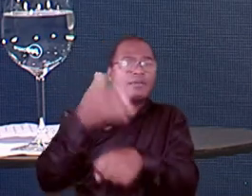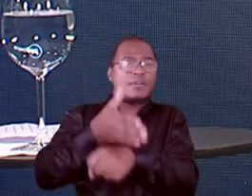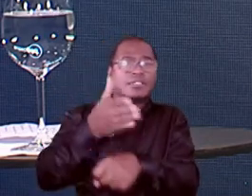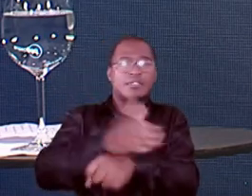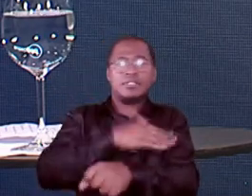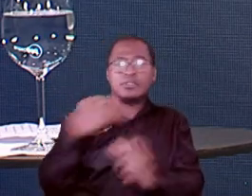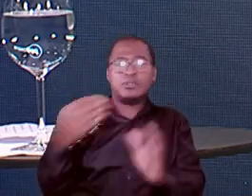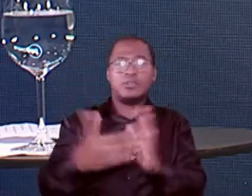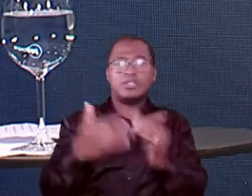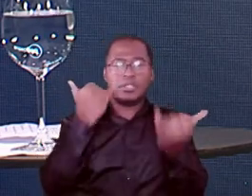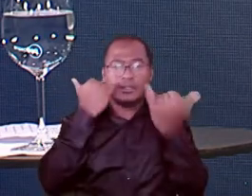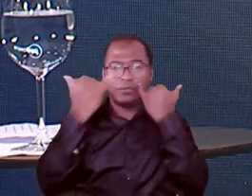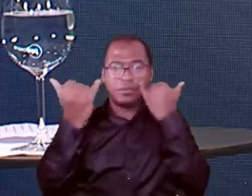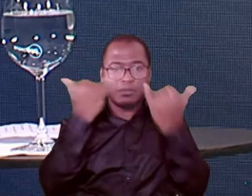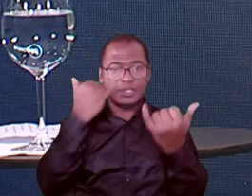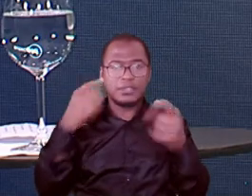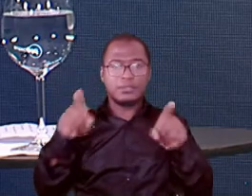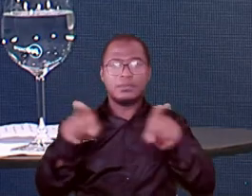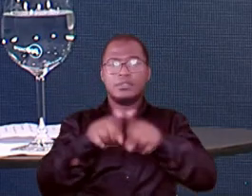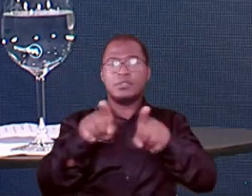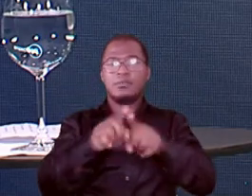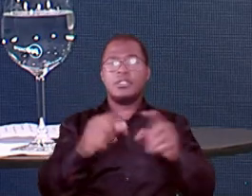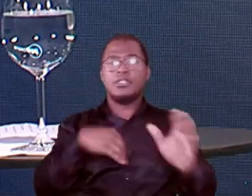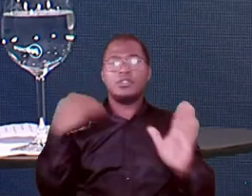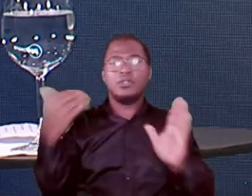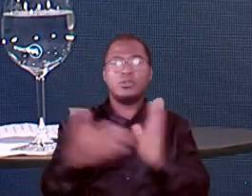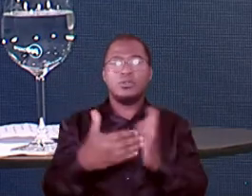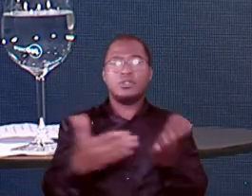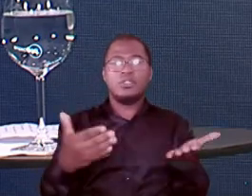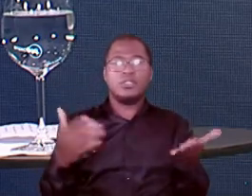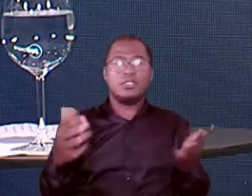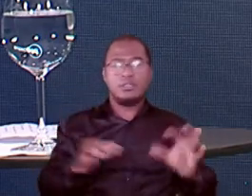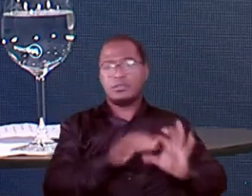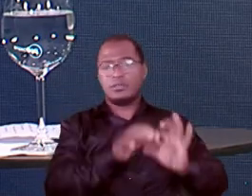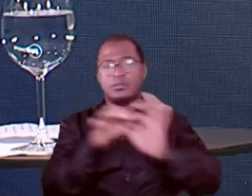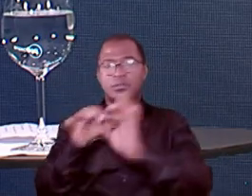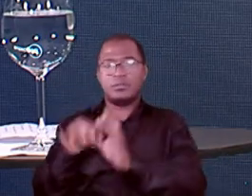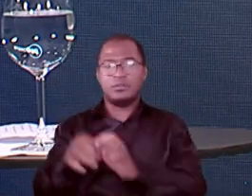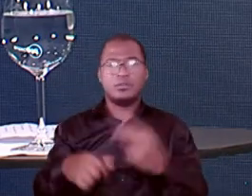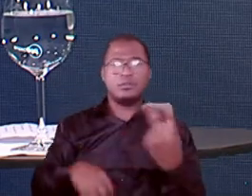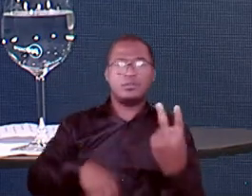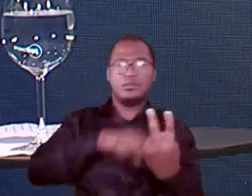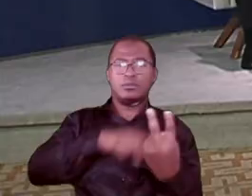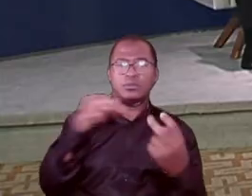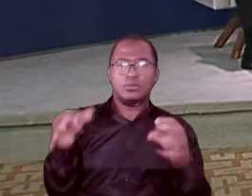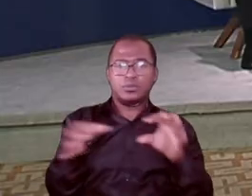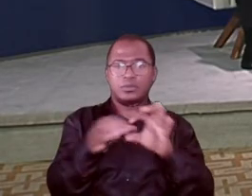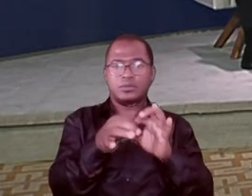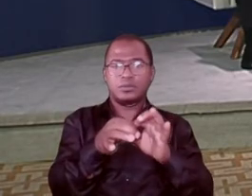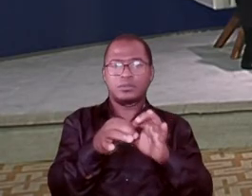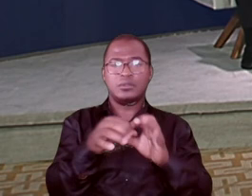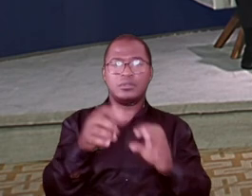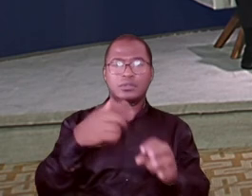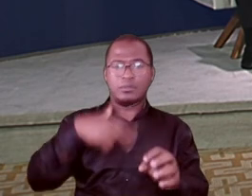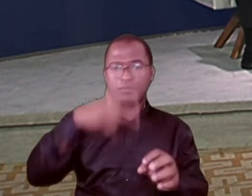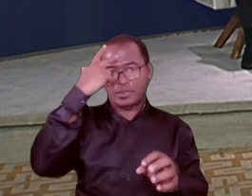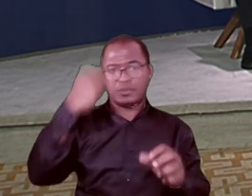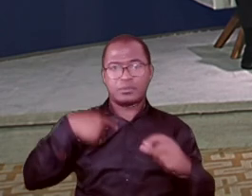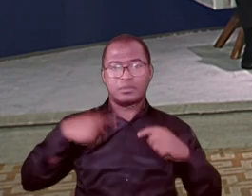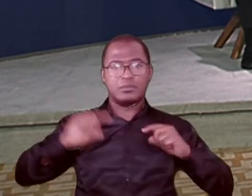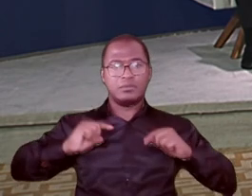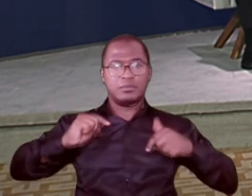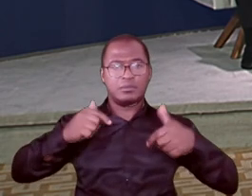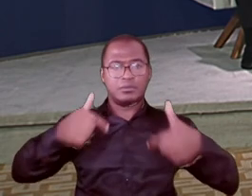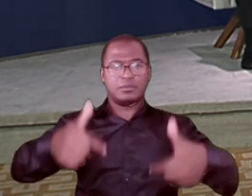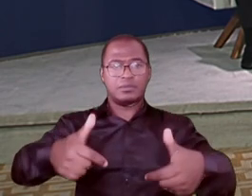conteúdo da relação entre os dois que é esse Player tem como a gente se posiciona em relação a isso a Bíblia